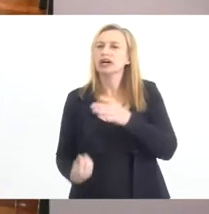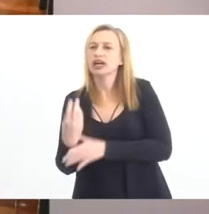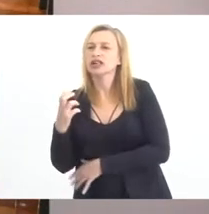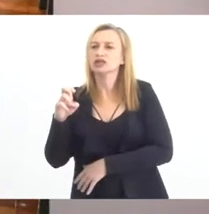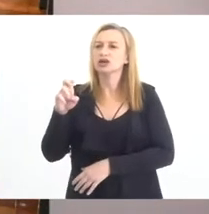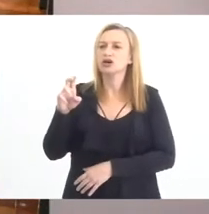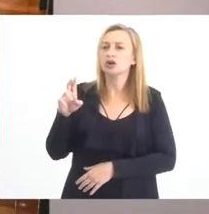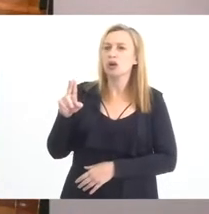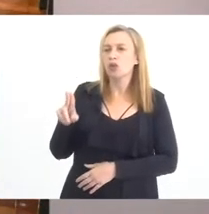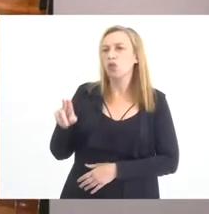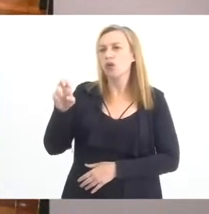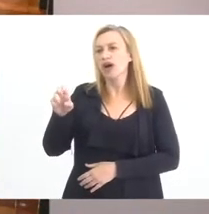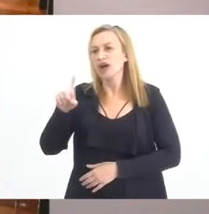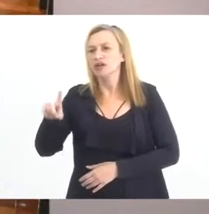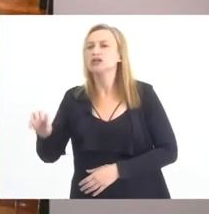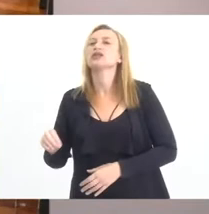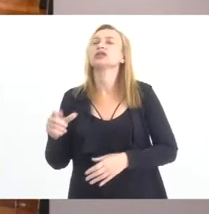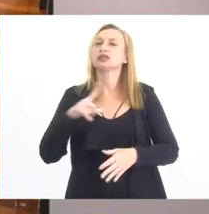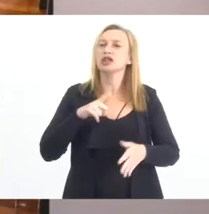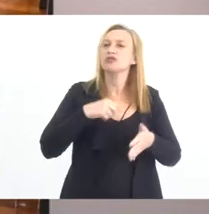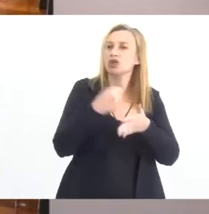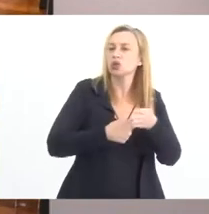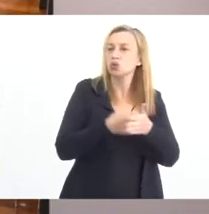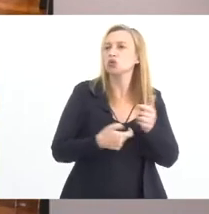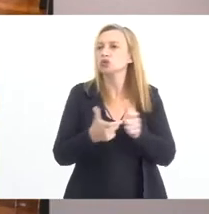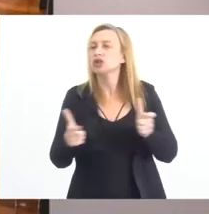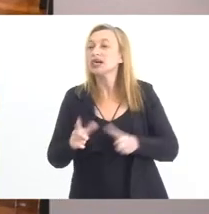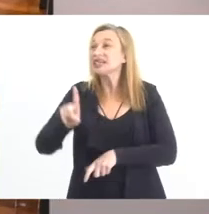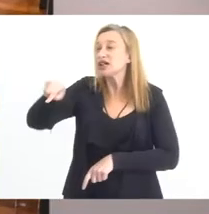uma resistência muito grande. Depois eu fui buscar na